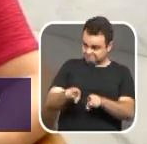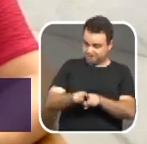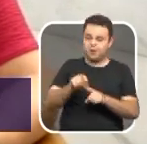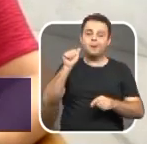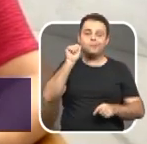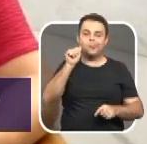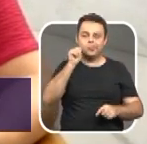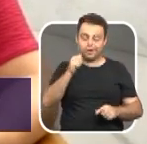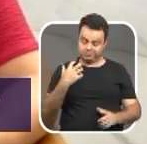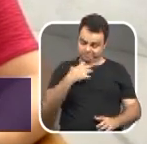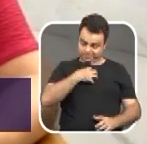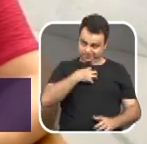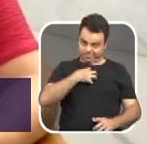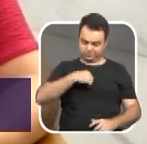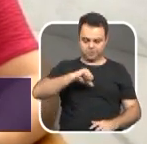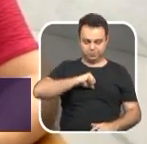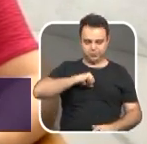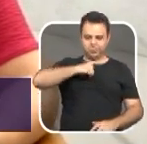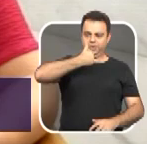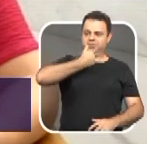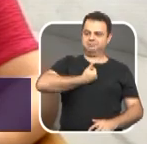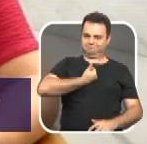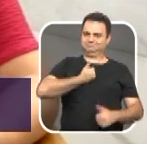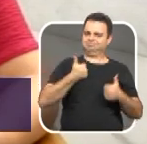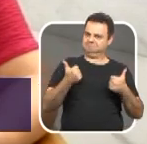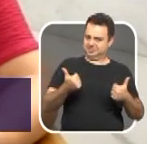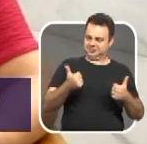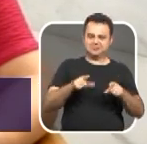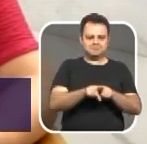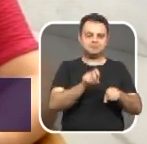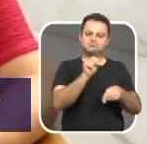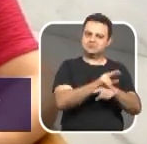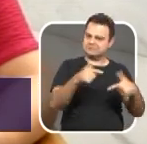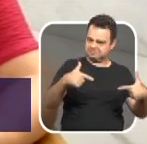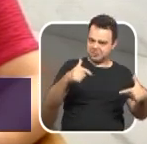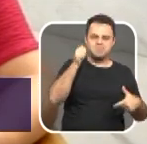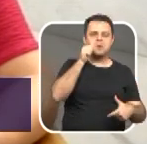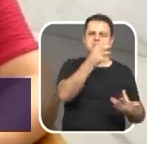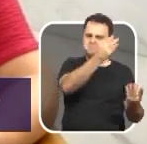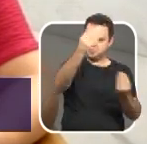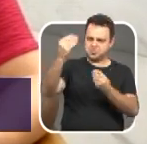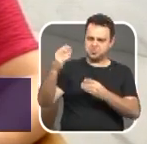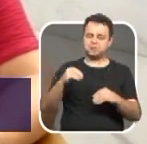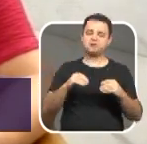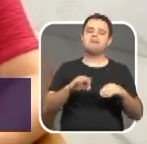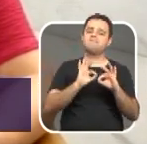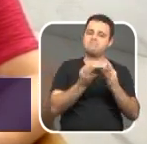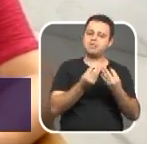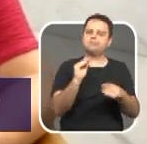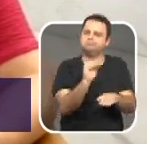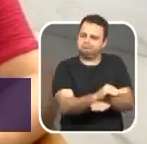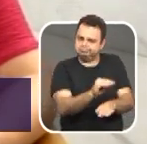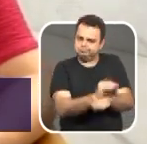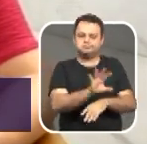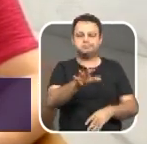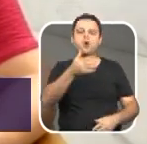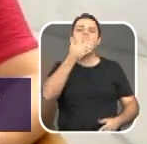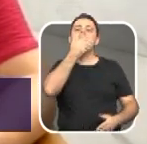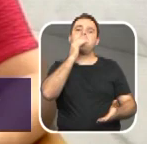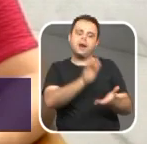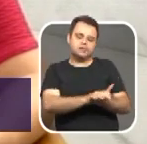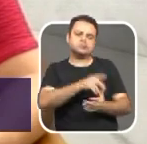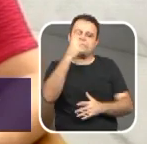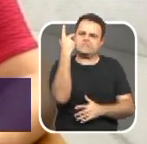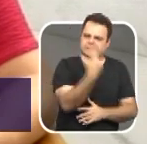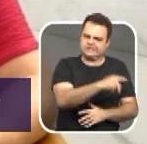casa e ainda assim sofre violência, mas existem os casos em que a mulher é refém do homem por não ter uma renda, não ter como sustentar os filhos